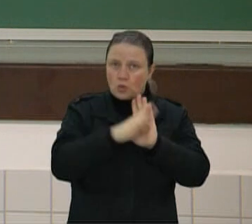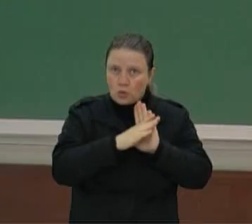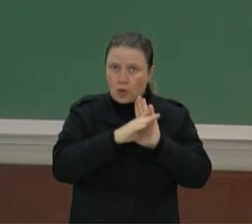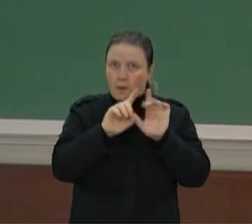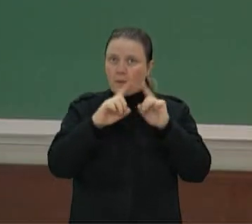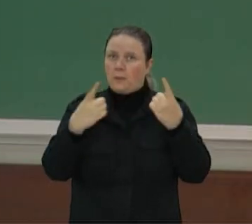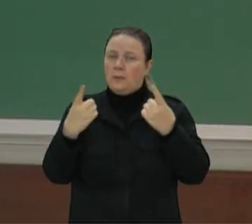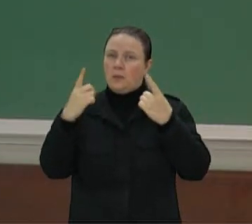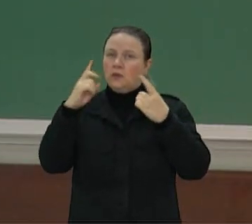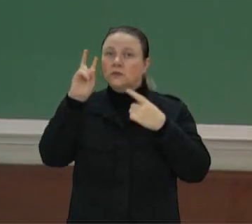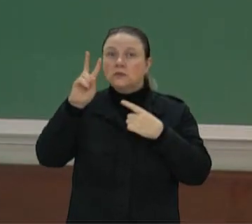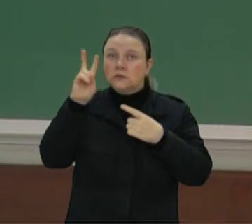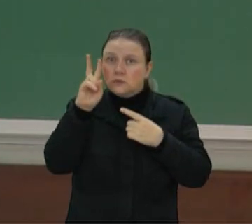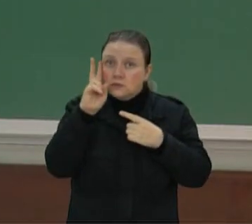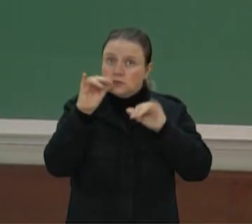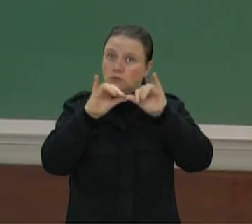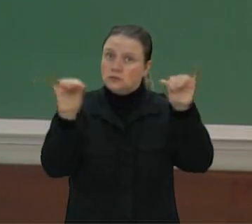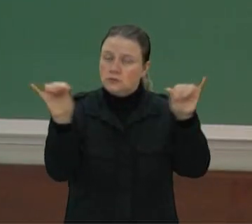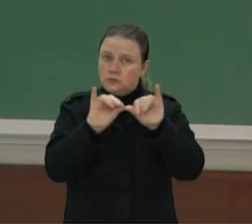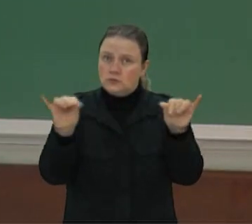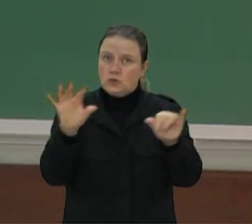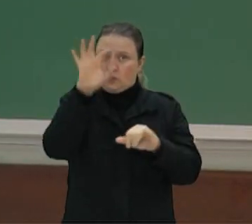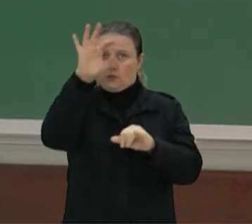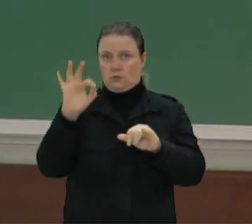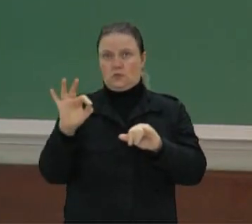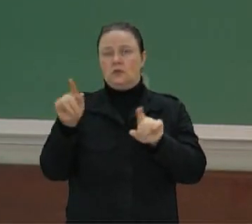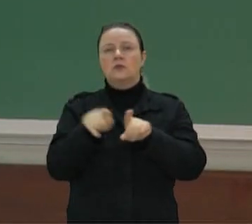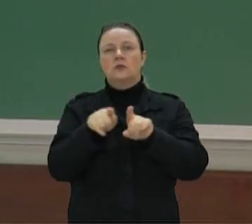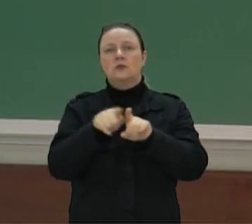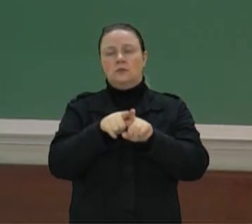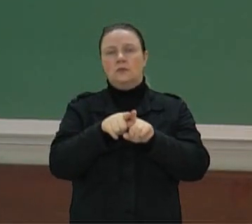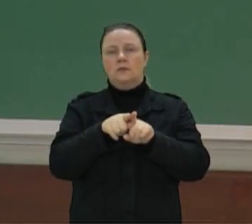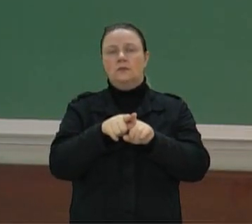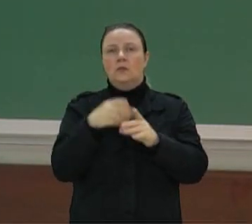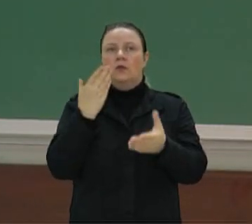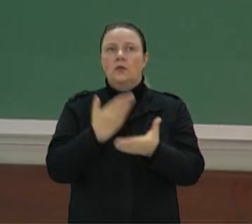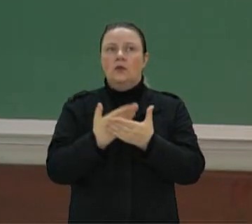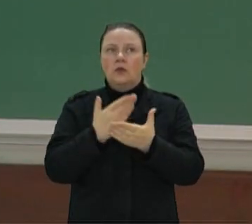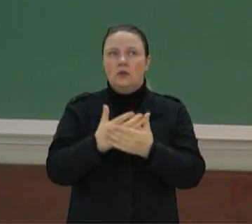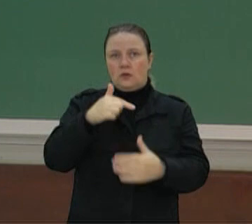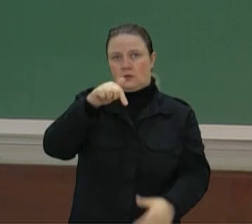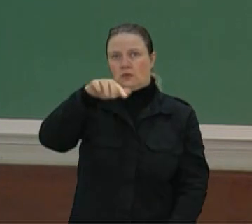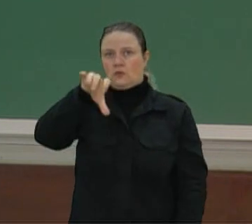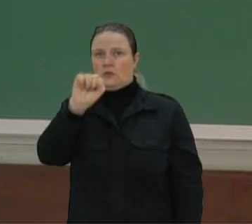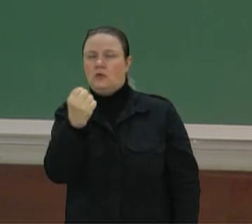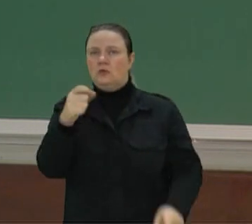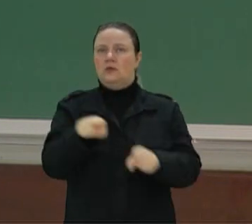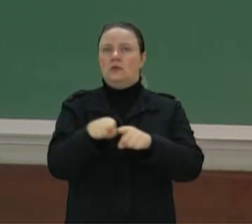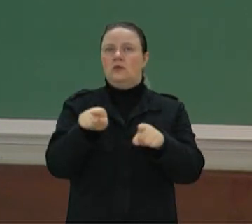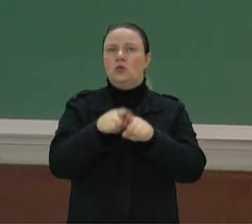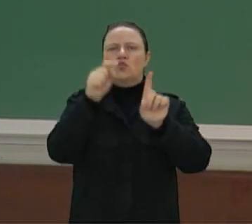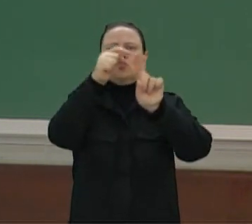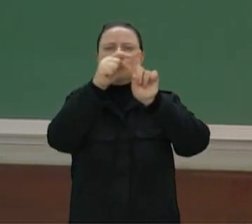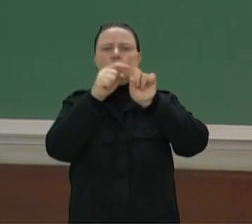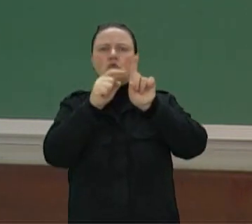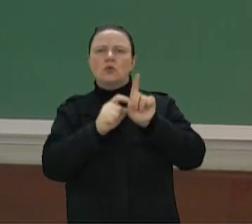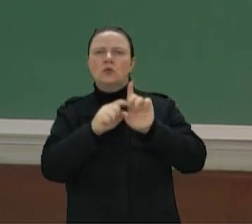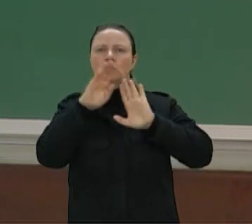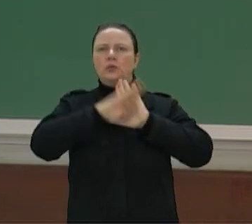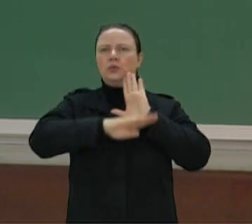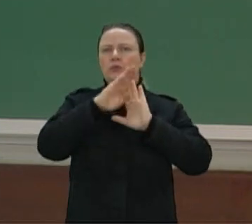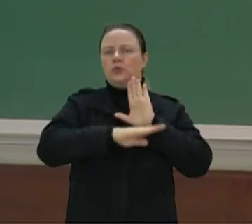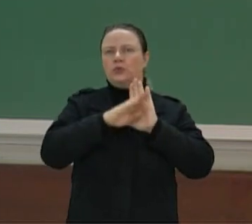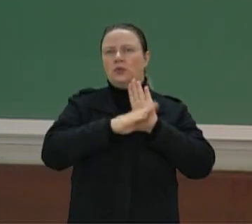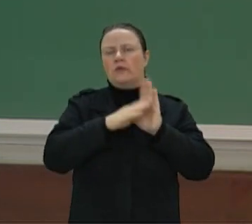lembrete falando para vocês sobre a porcentagem. Tá certo? Lá na nossa aula 78, eu falei para vocês os tipos de desconto que vocês